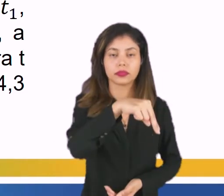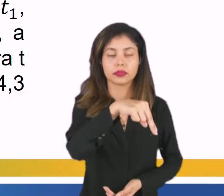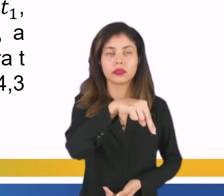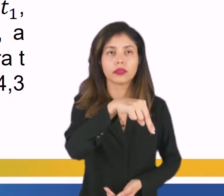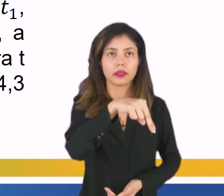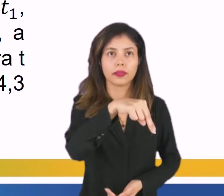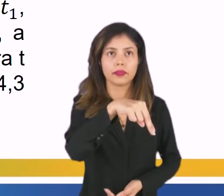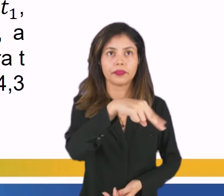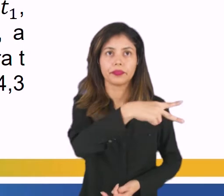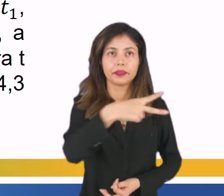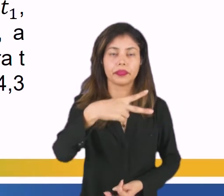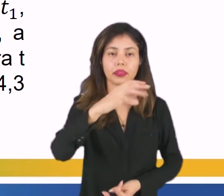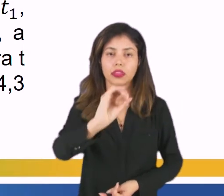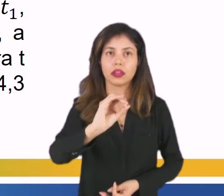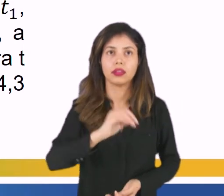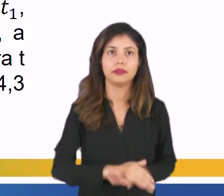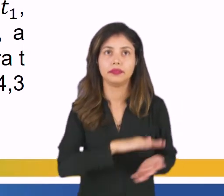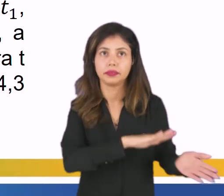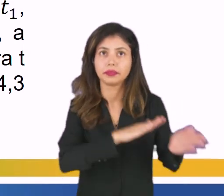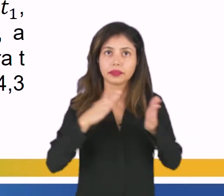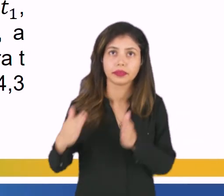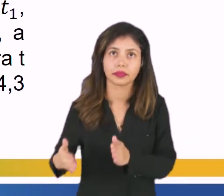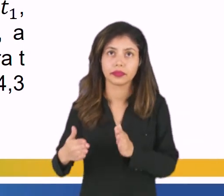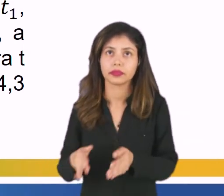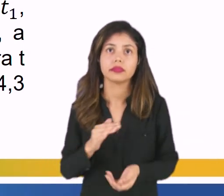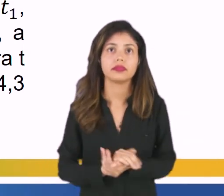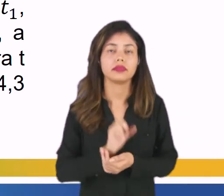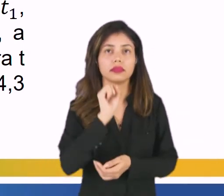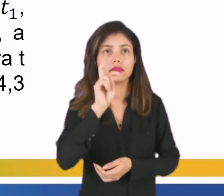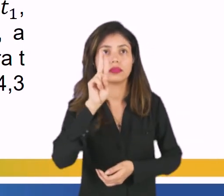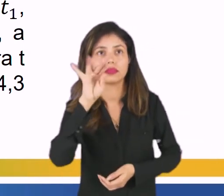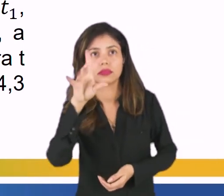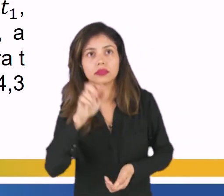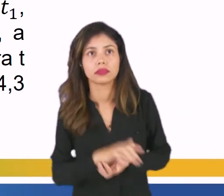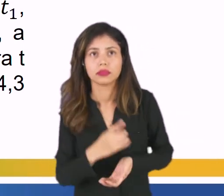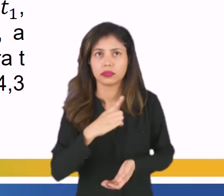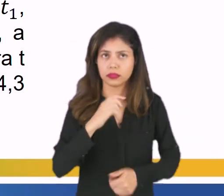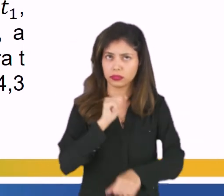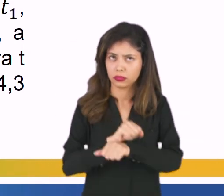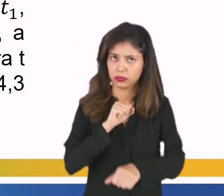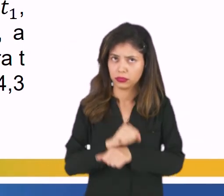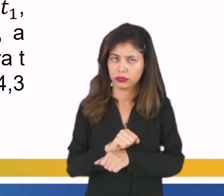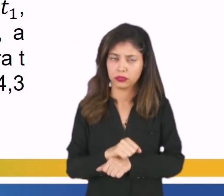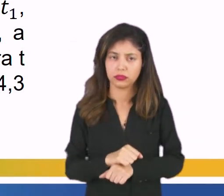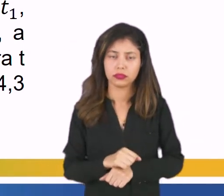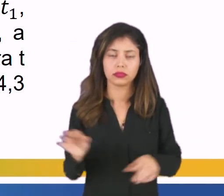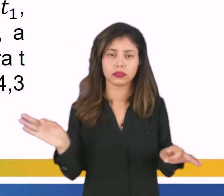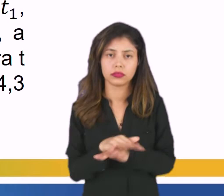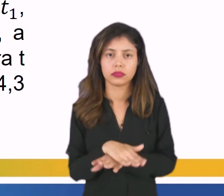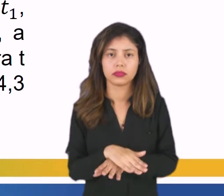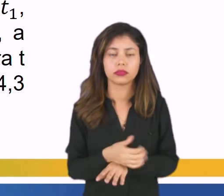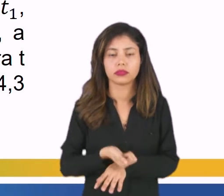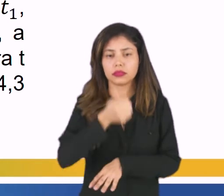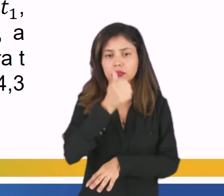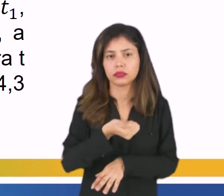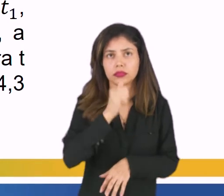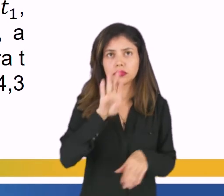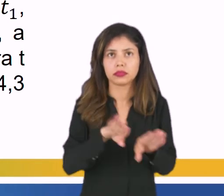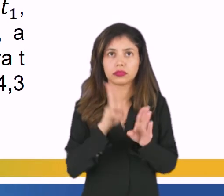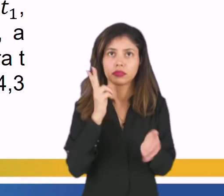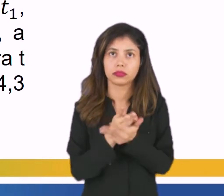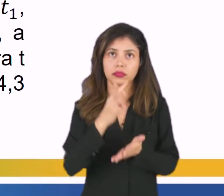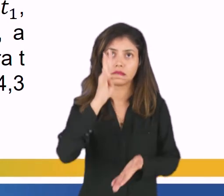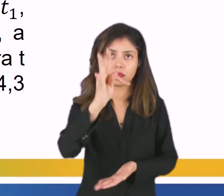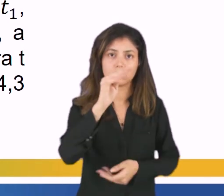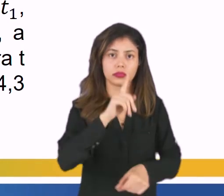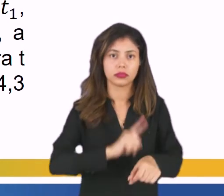do tempo inicial é igual a zero, partindo de um estado de sobriedade, e que tenha parado de ingerir a bebida alcoólica no tempo